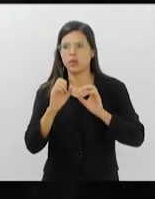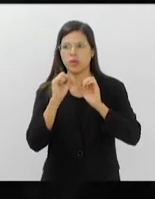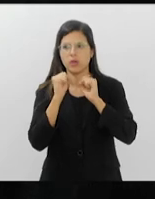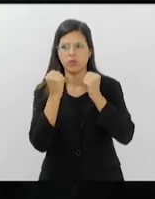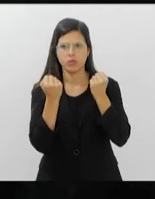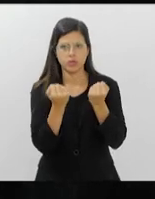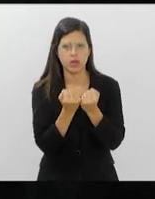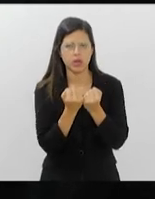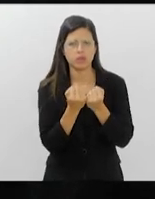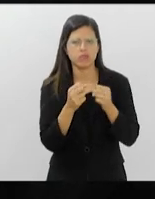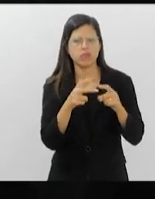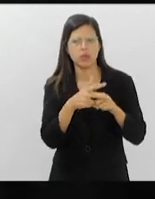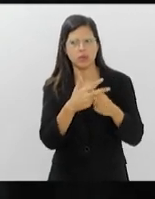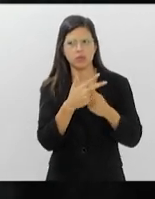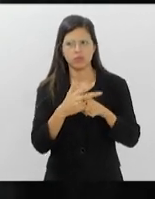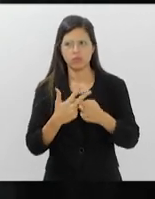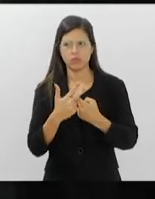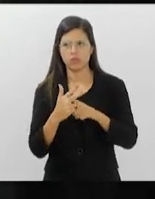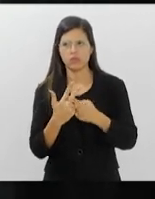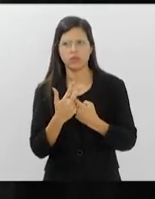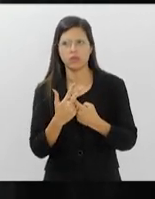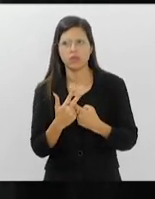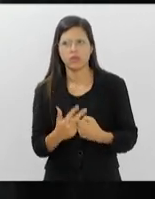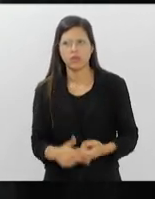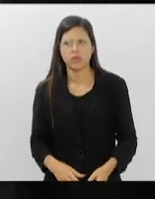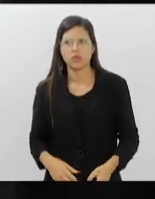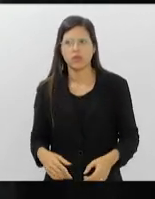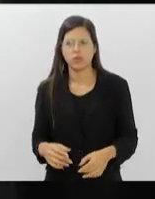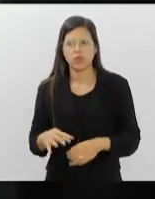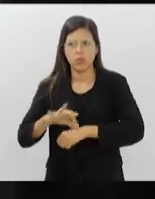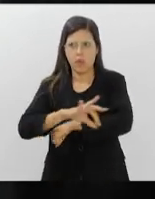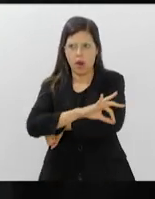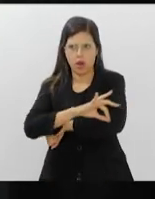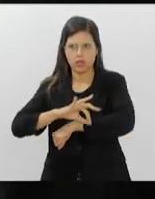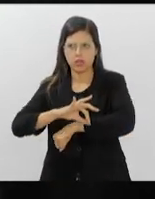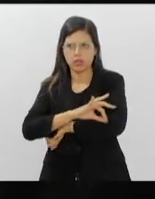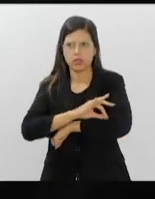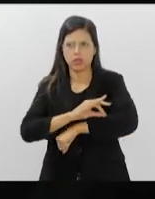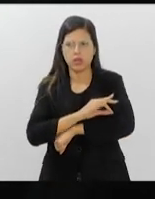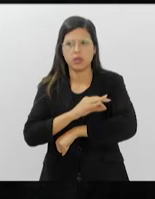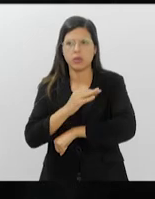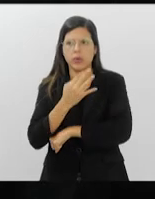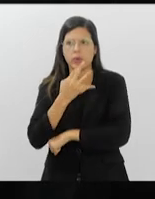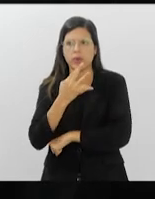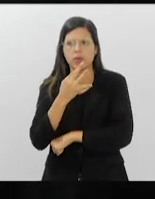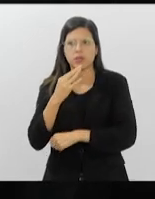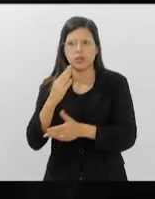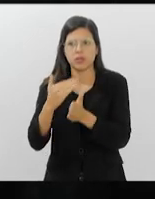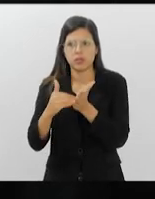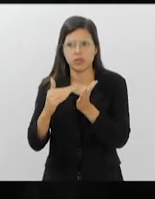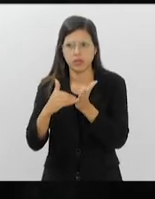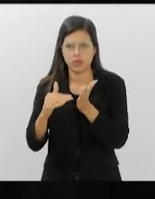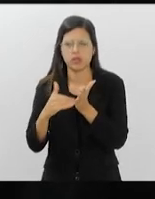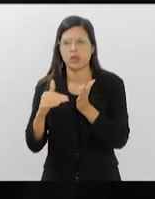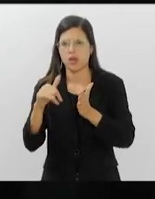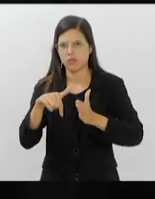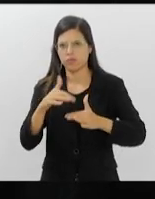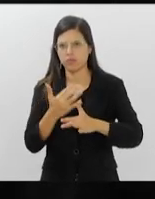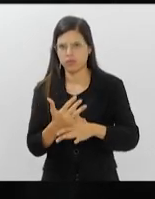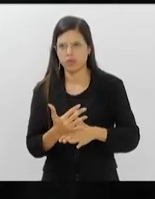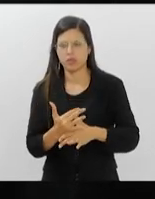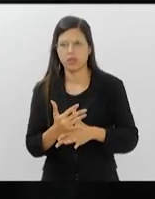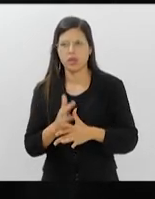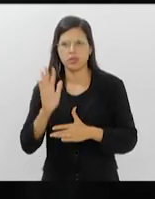reforma e o arquiteto, que é até um arquiteto conhecido, foi secretário de urbanismo aqui na capital, me passou